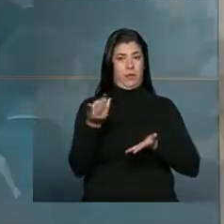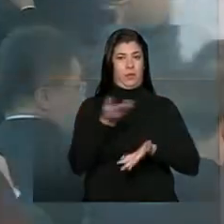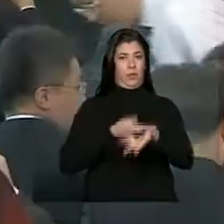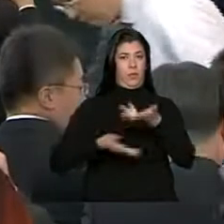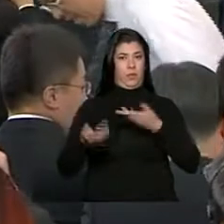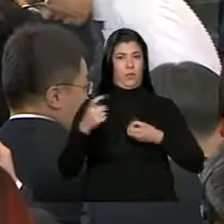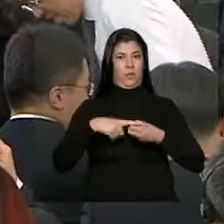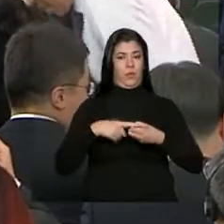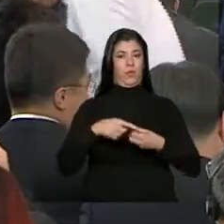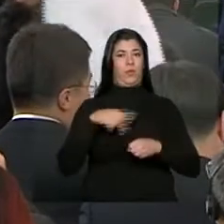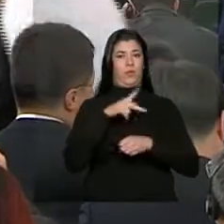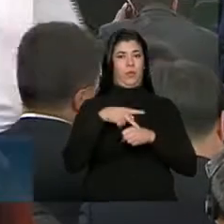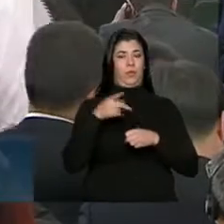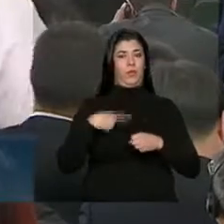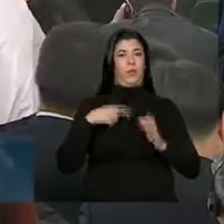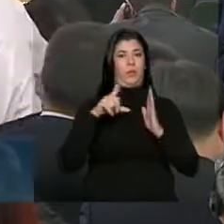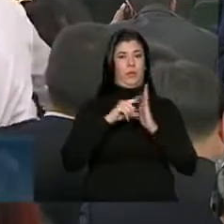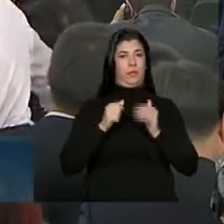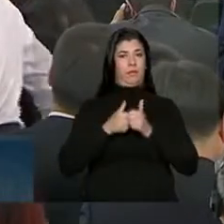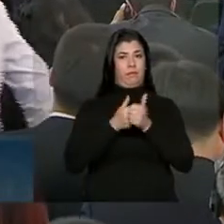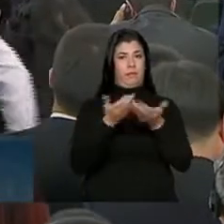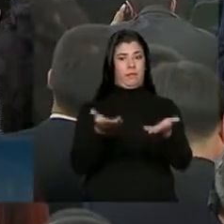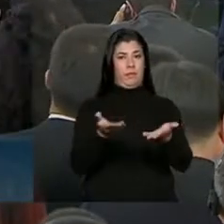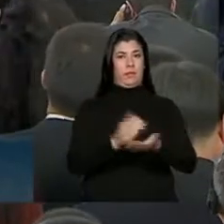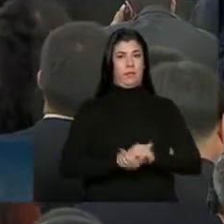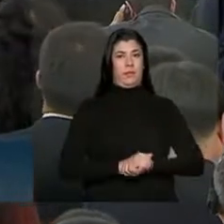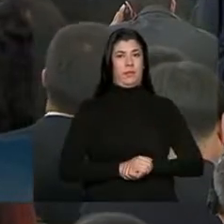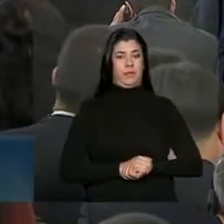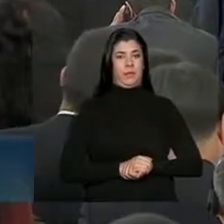países, realizada no Palácio do Planalto. Vamos acompanhar.